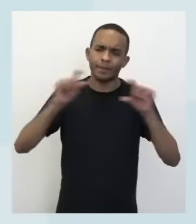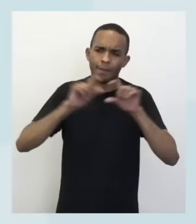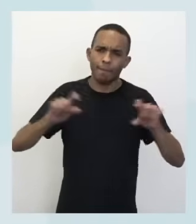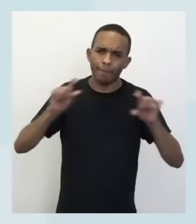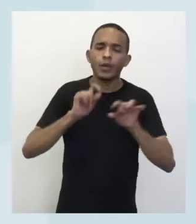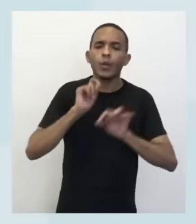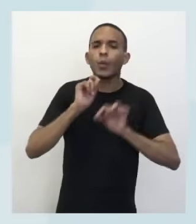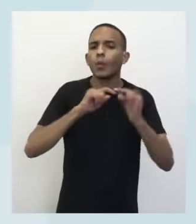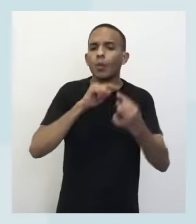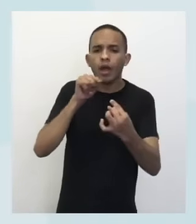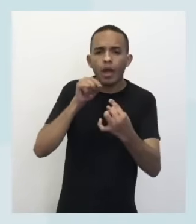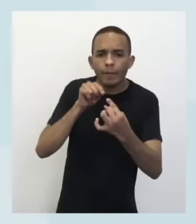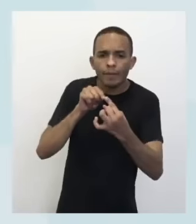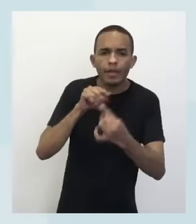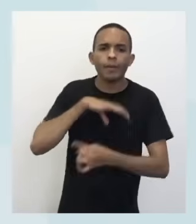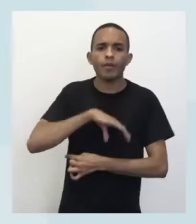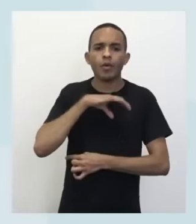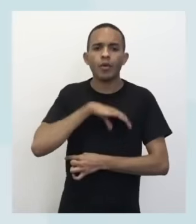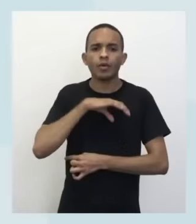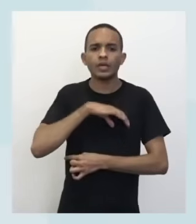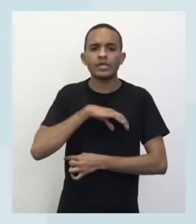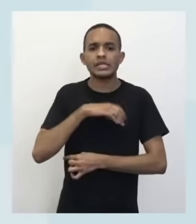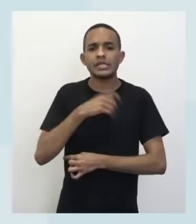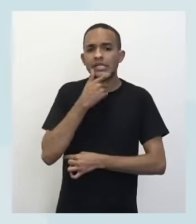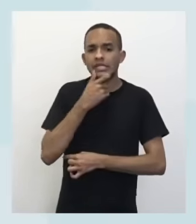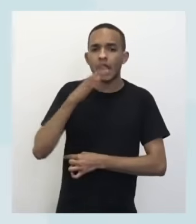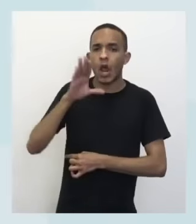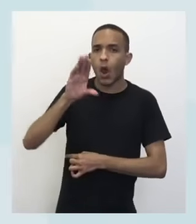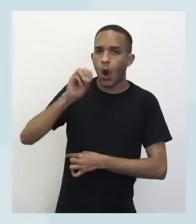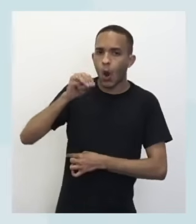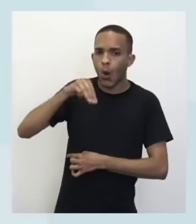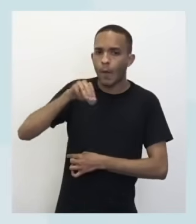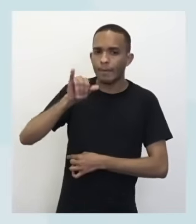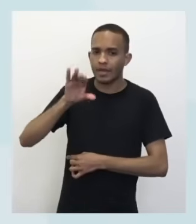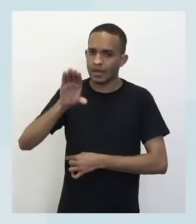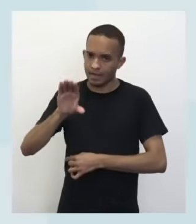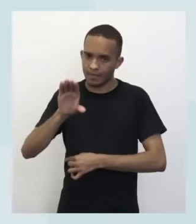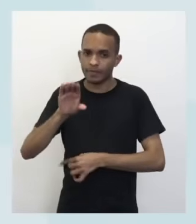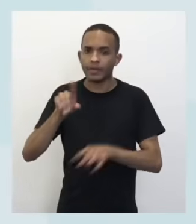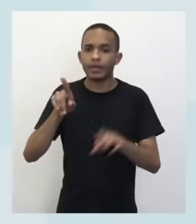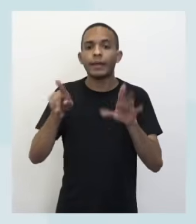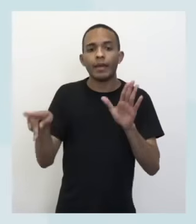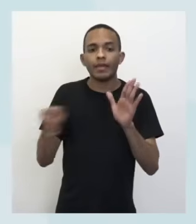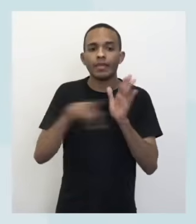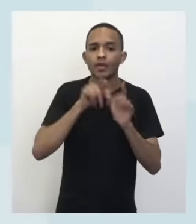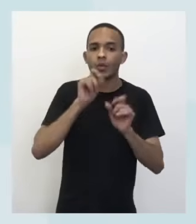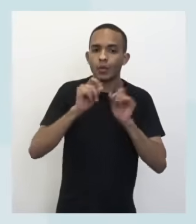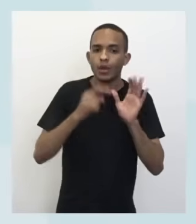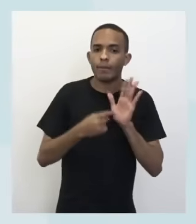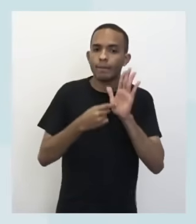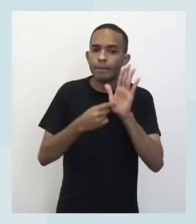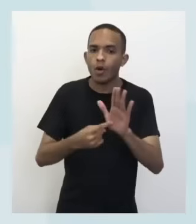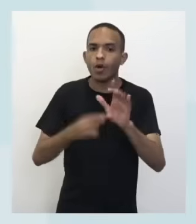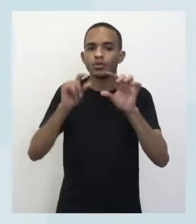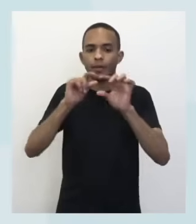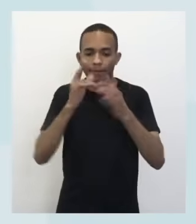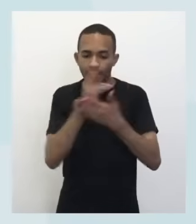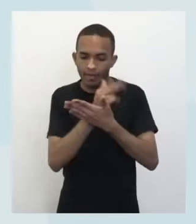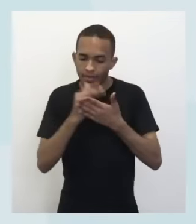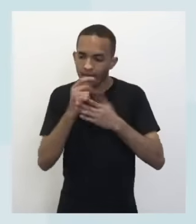o equivalente em português ao termo inglês comic strips, o qual se refere a uma apresentação possível de banda